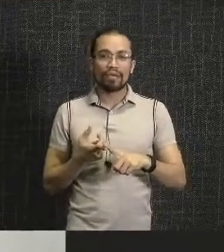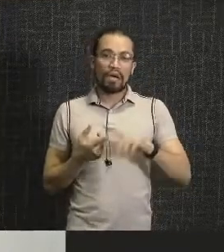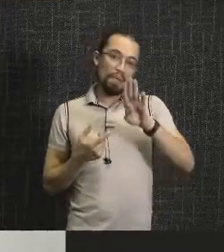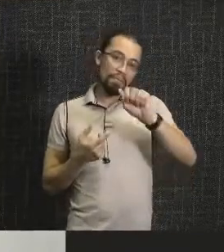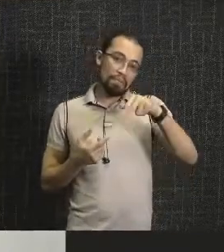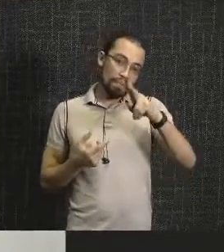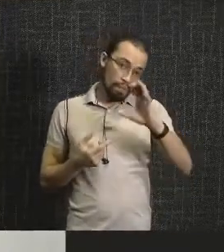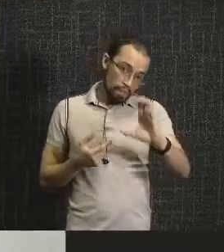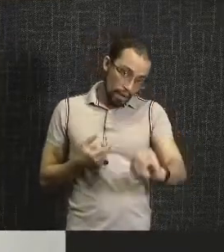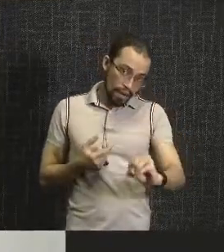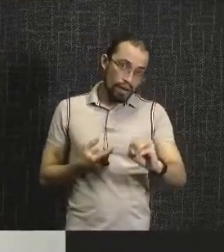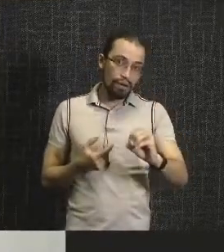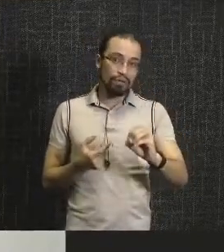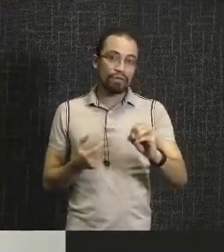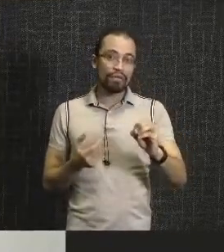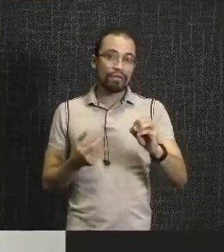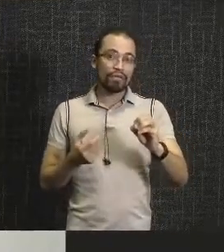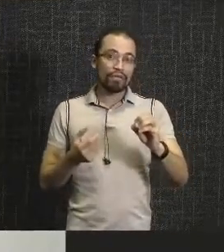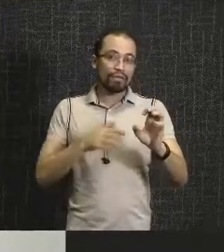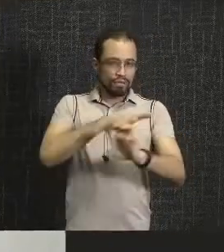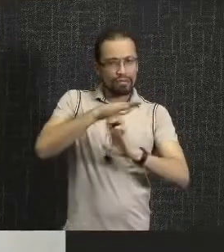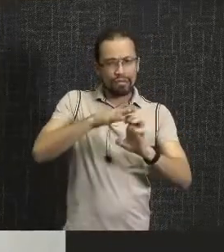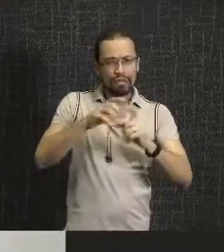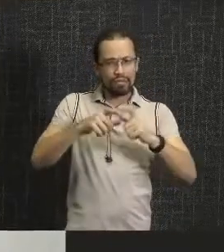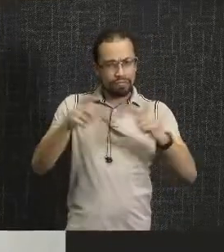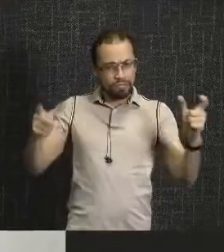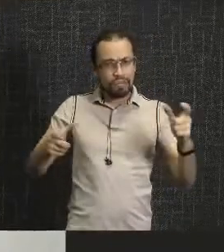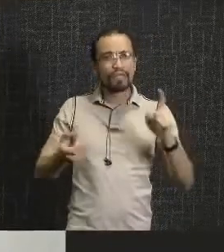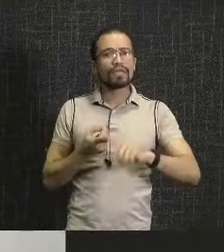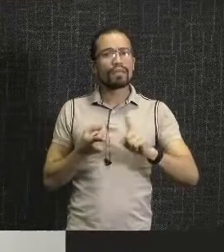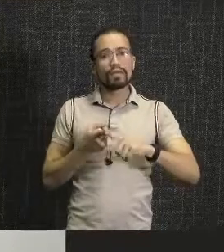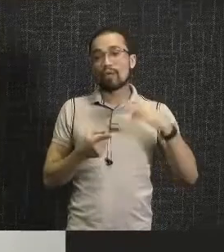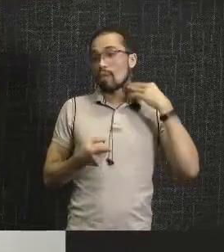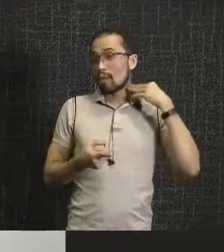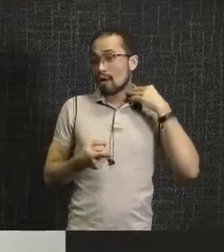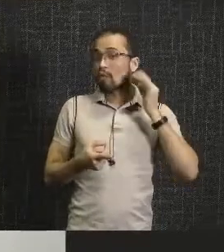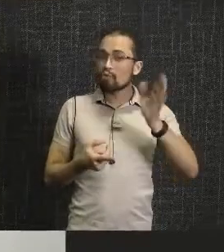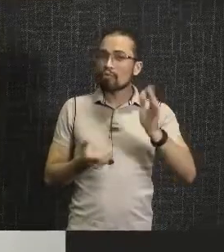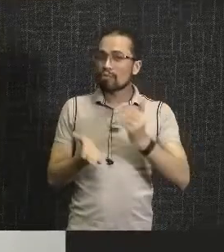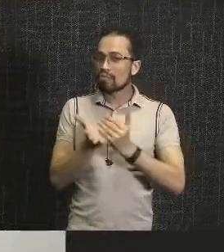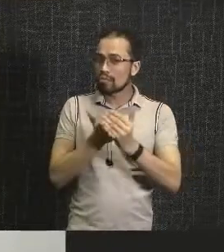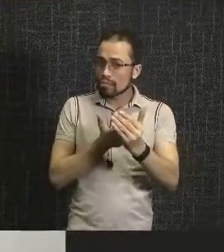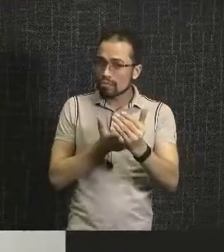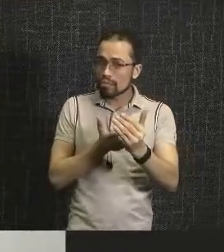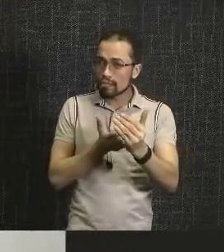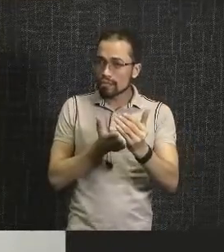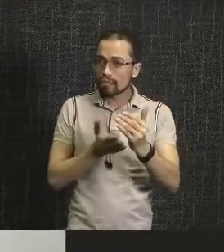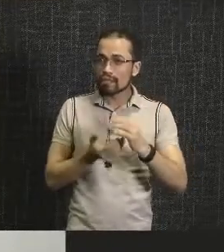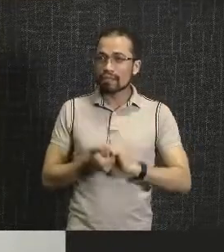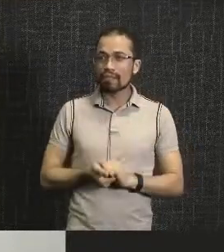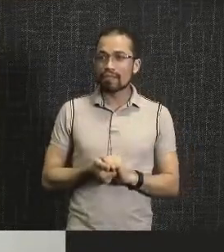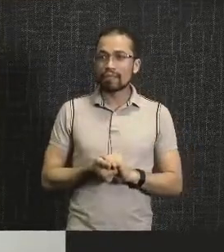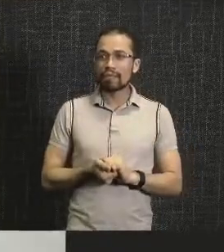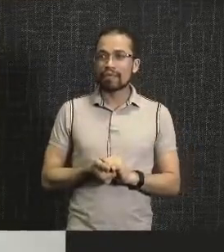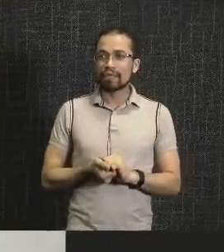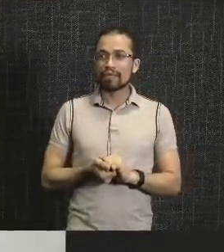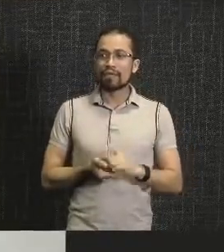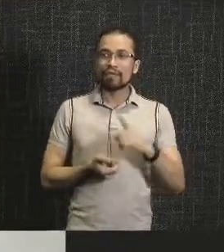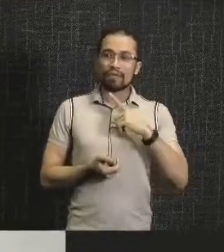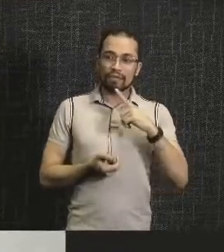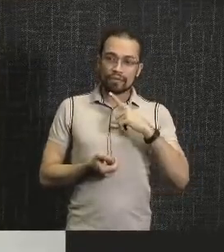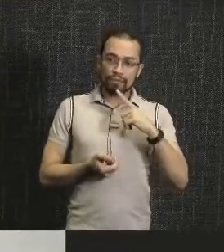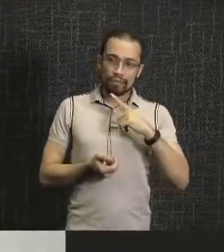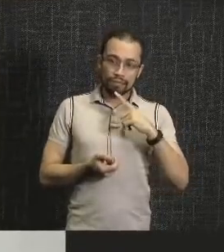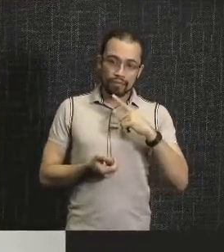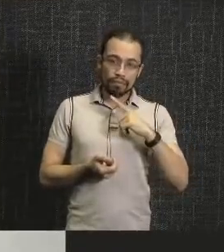grandes corporações já começa a aparecer, os bancos já começam a ficar mais propensos a tomar